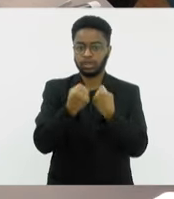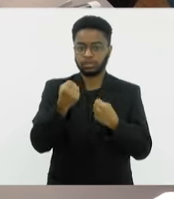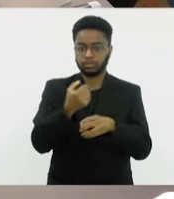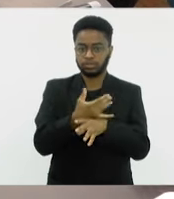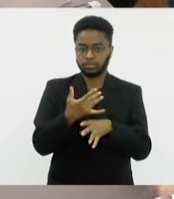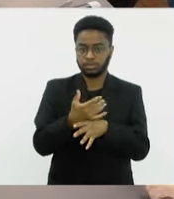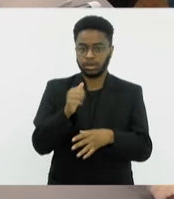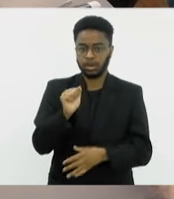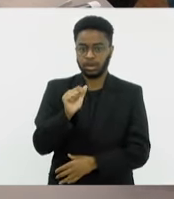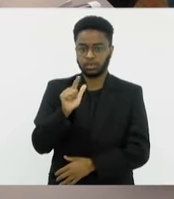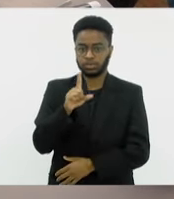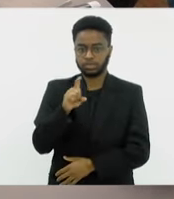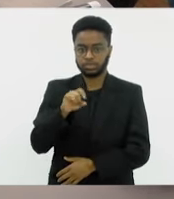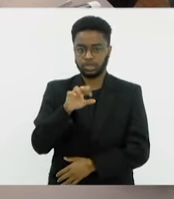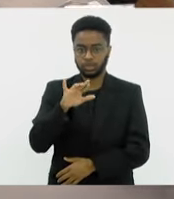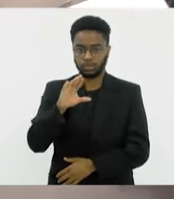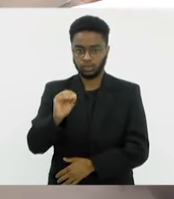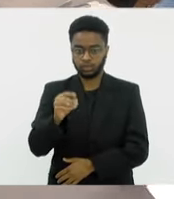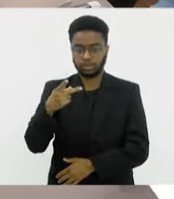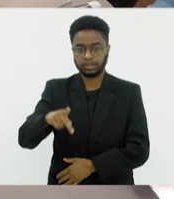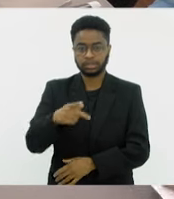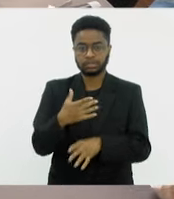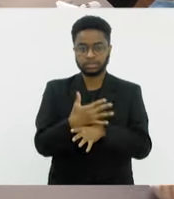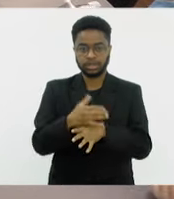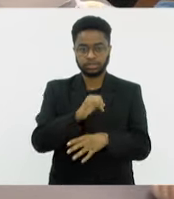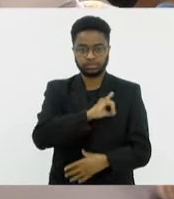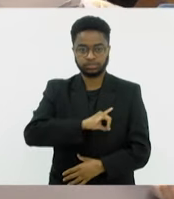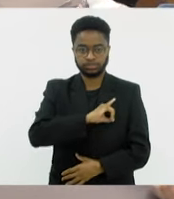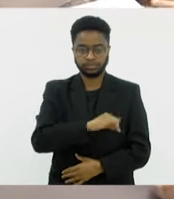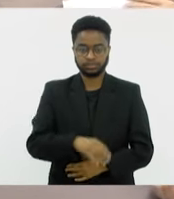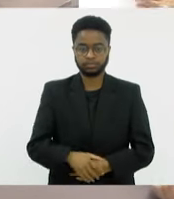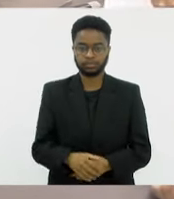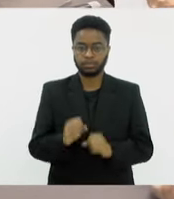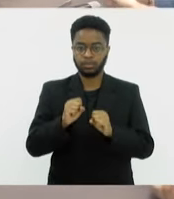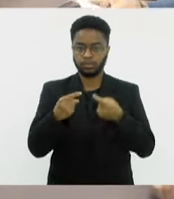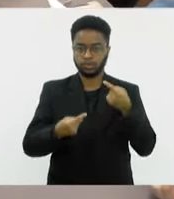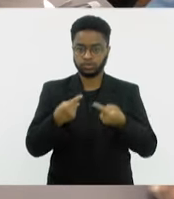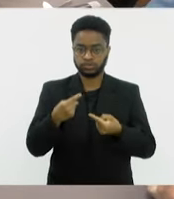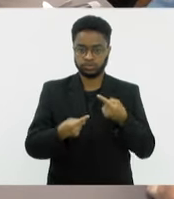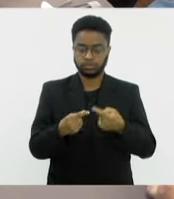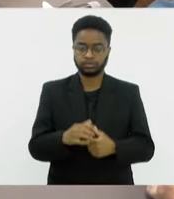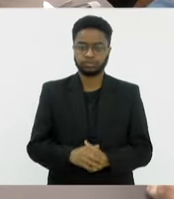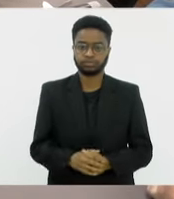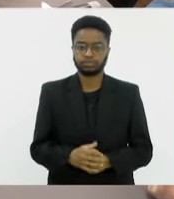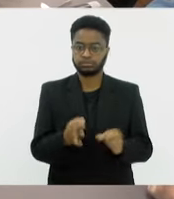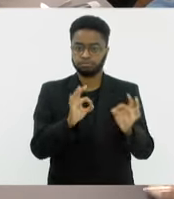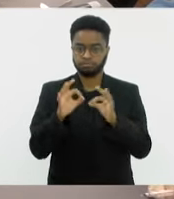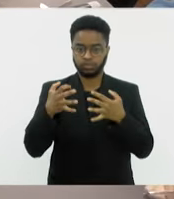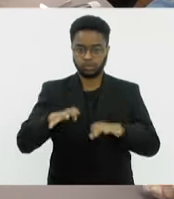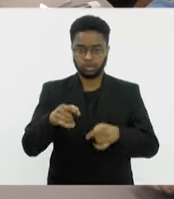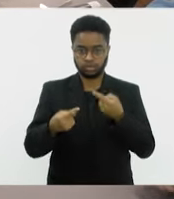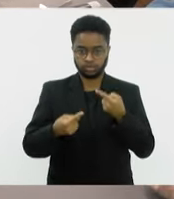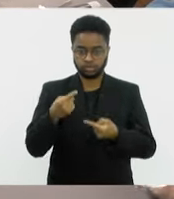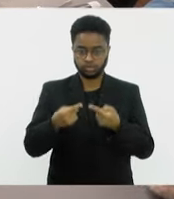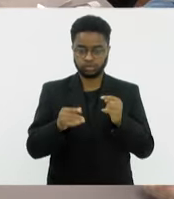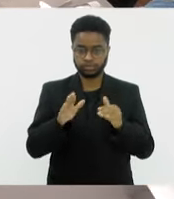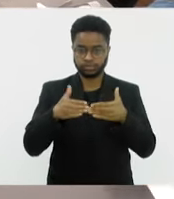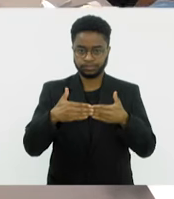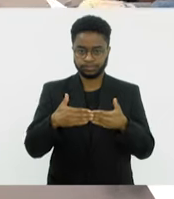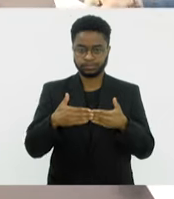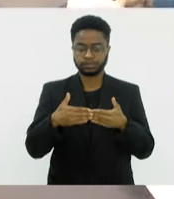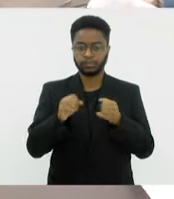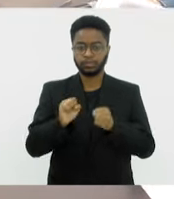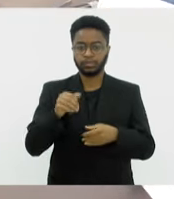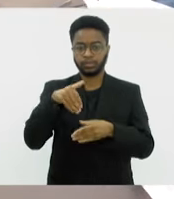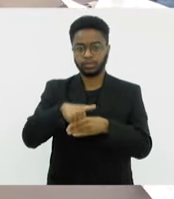Alziro de Almeida, localizado no município de Itaboraí. Em discussão, não havendo quem queira discutir, encerrada a